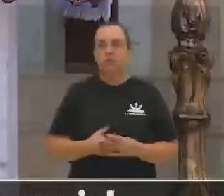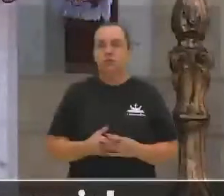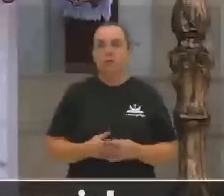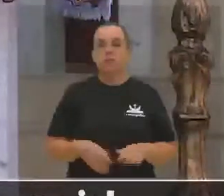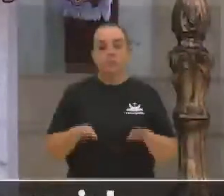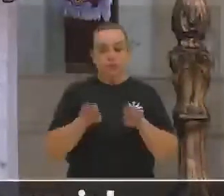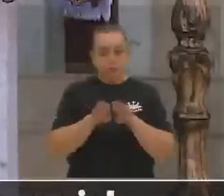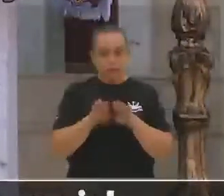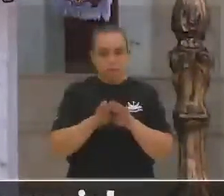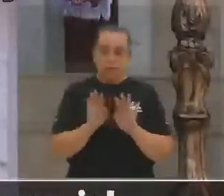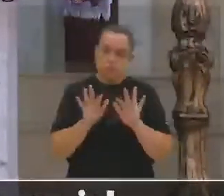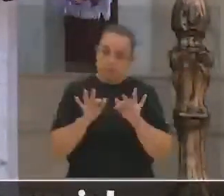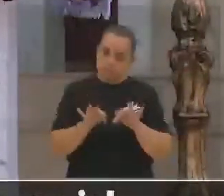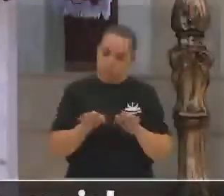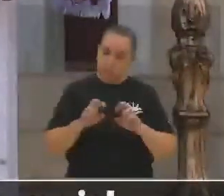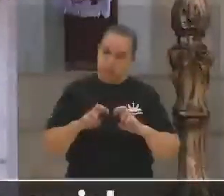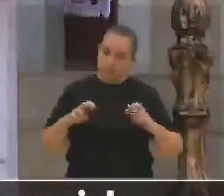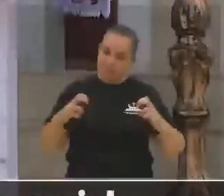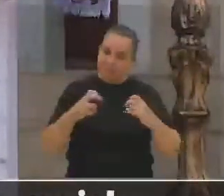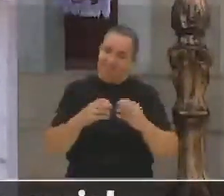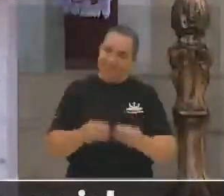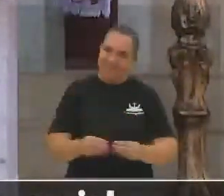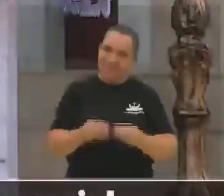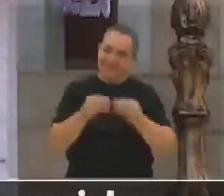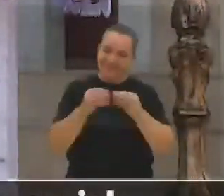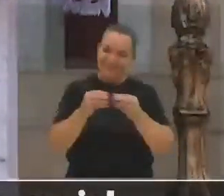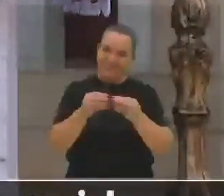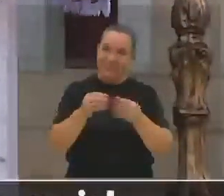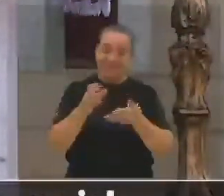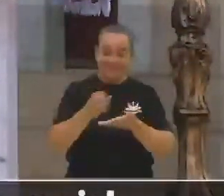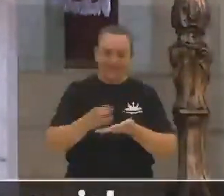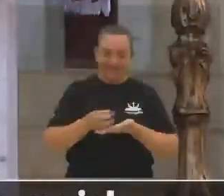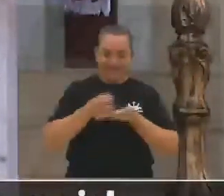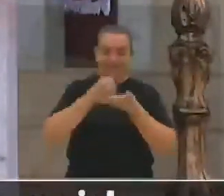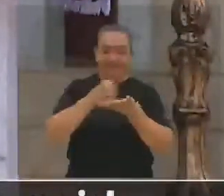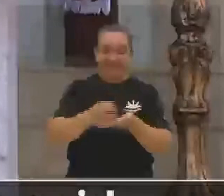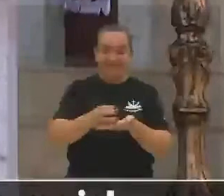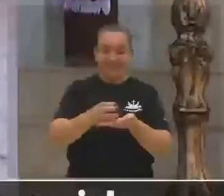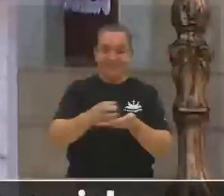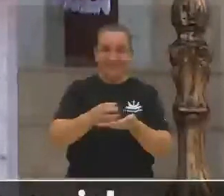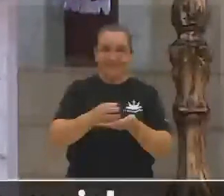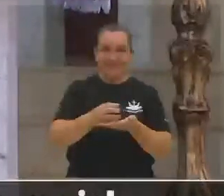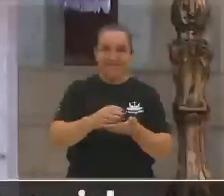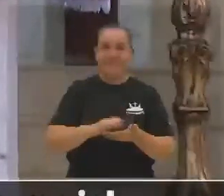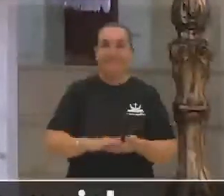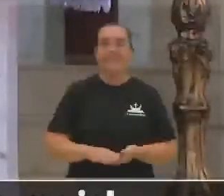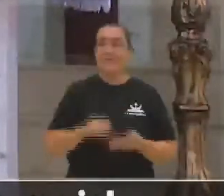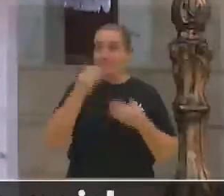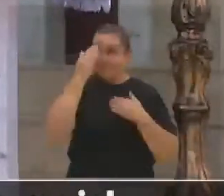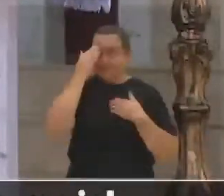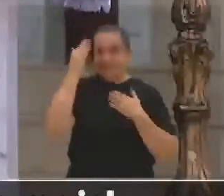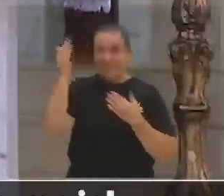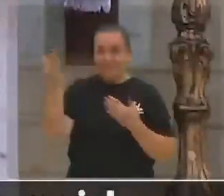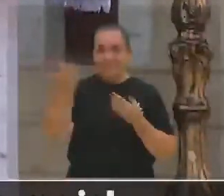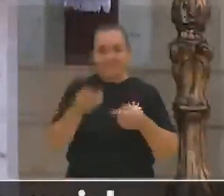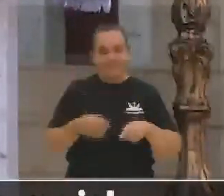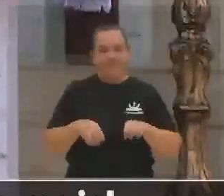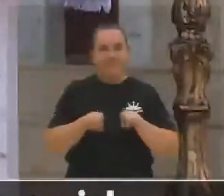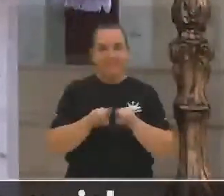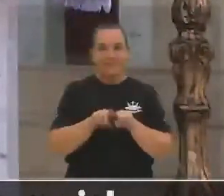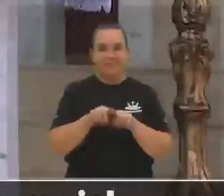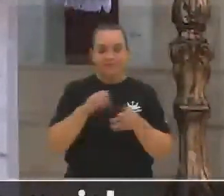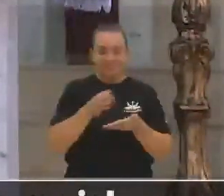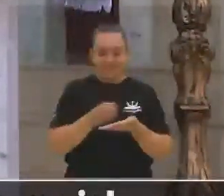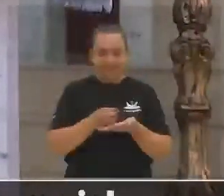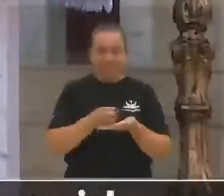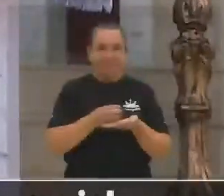Do mesmo modo, ao fim da ceia, ele tomou o cálice em suas mãos, deu graças